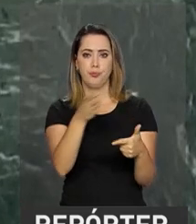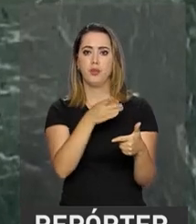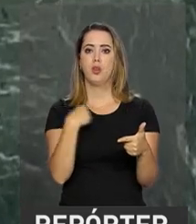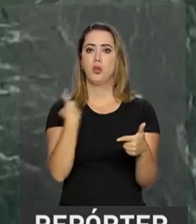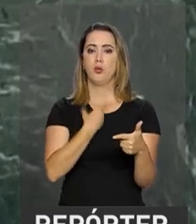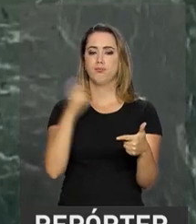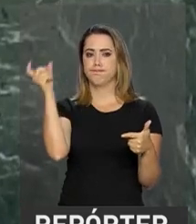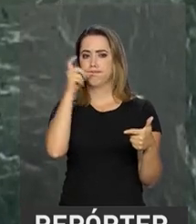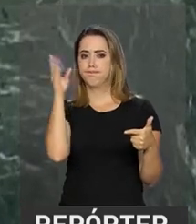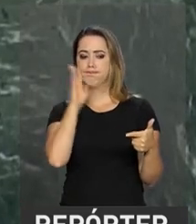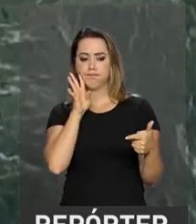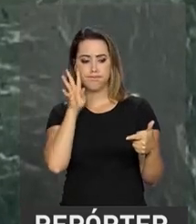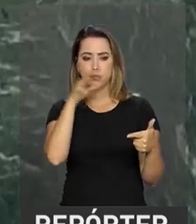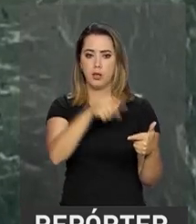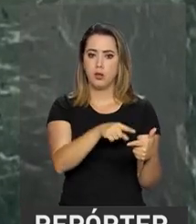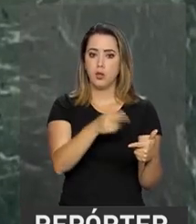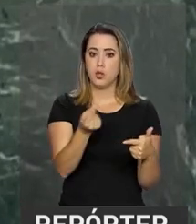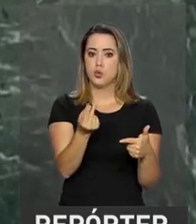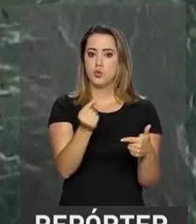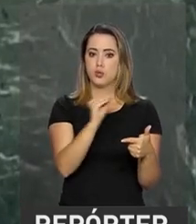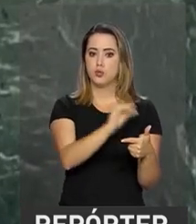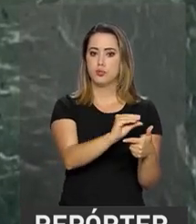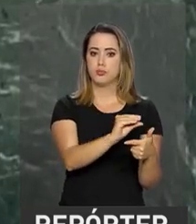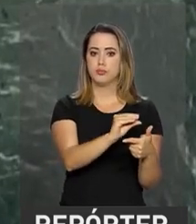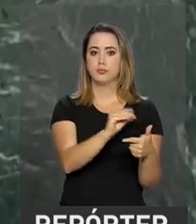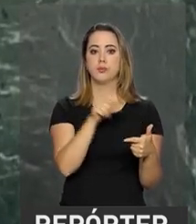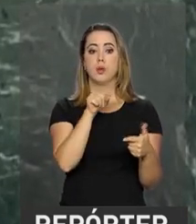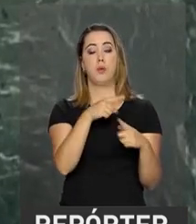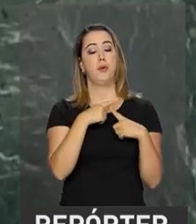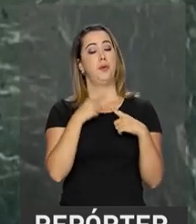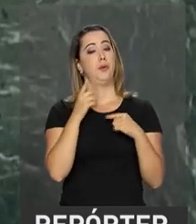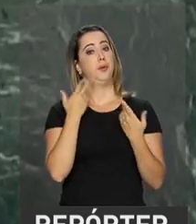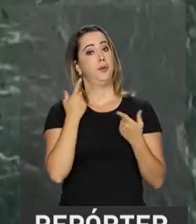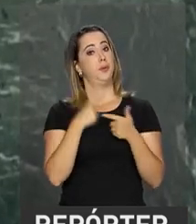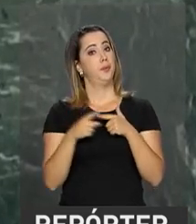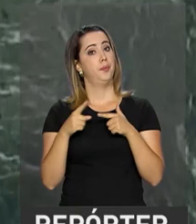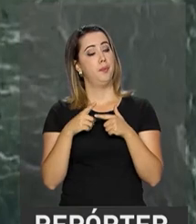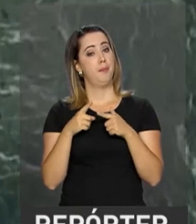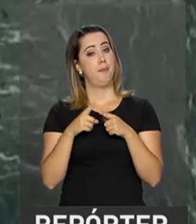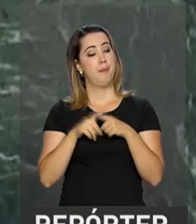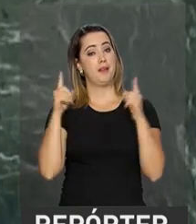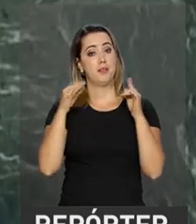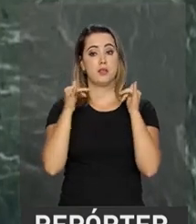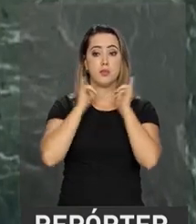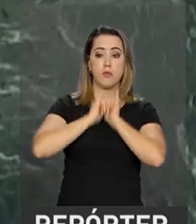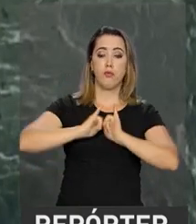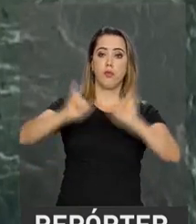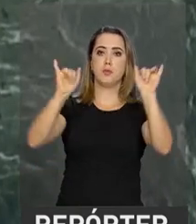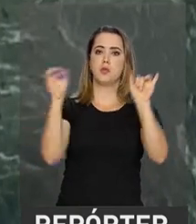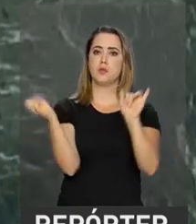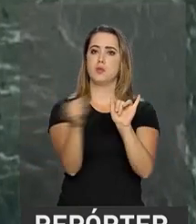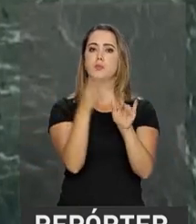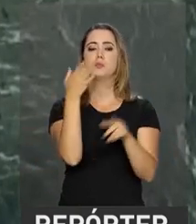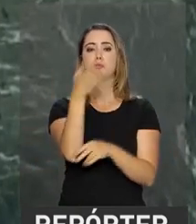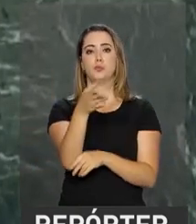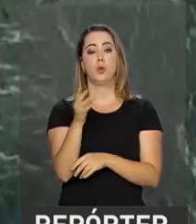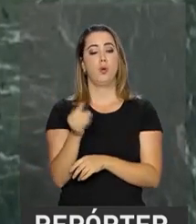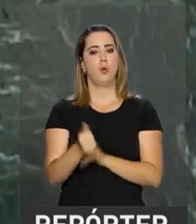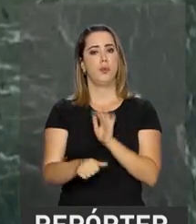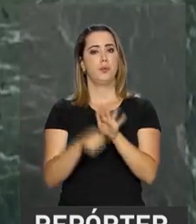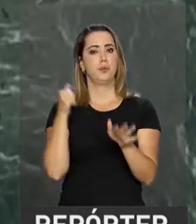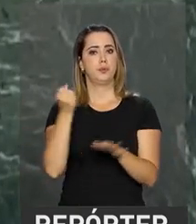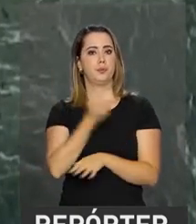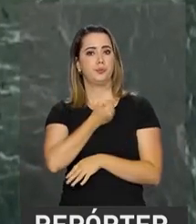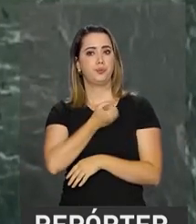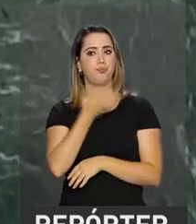concentrado atenção e recursos, pois trago a boa notícia de que os primeiros dados